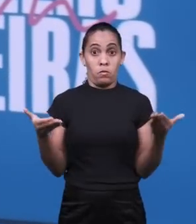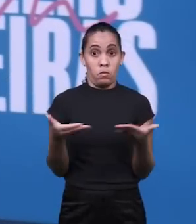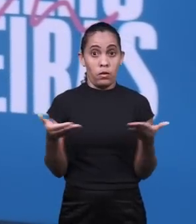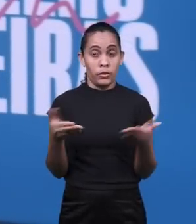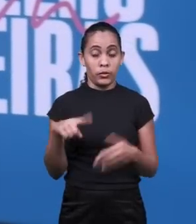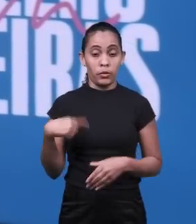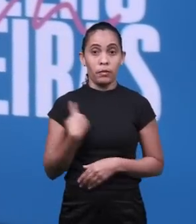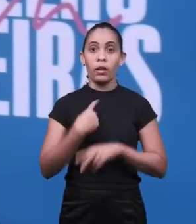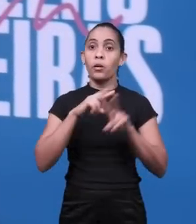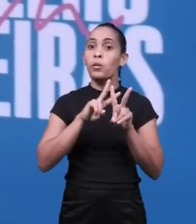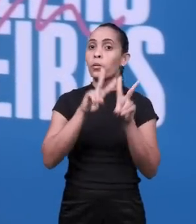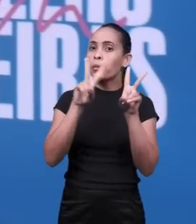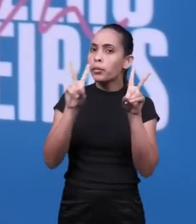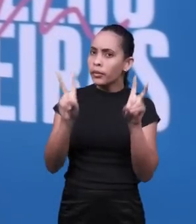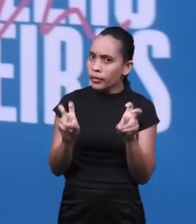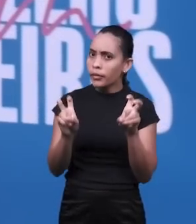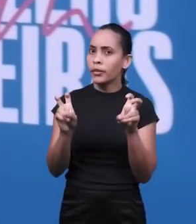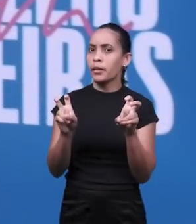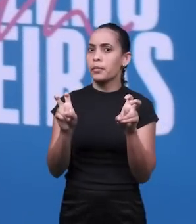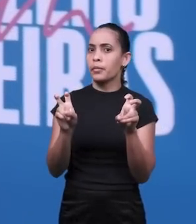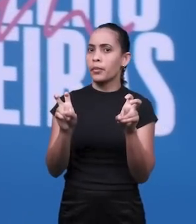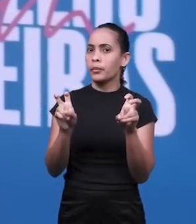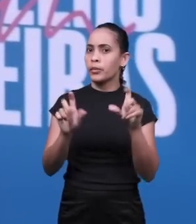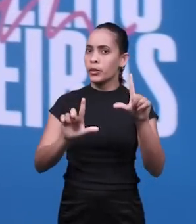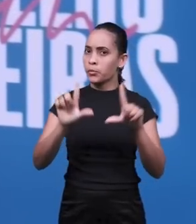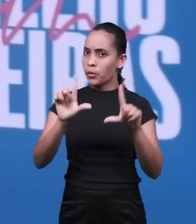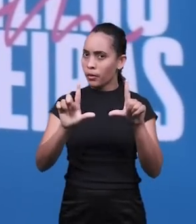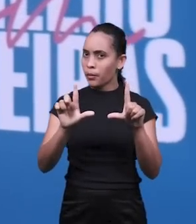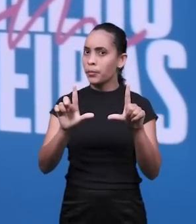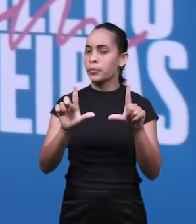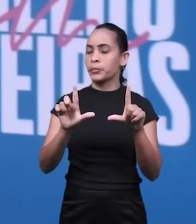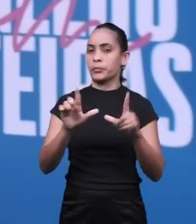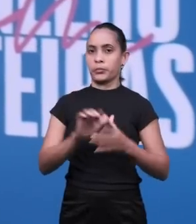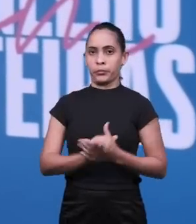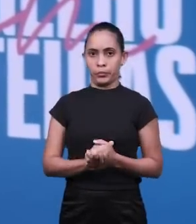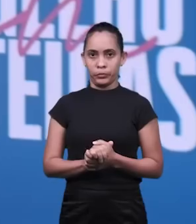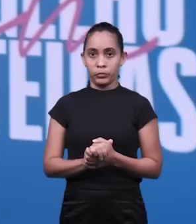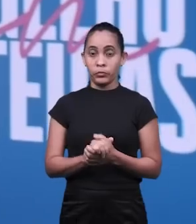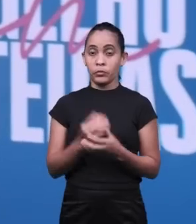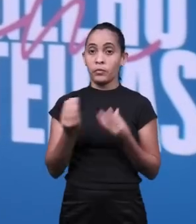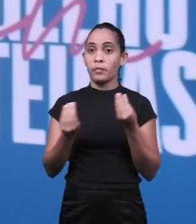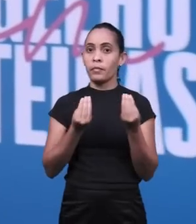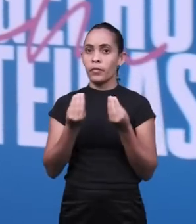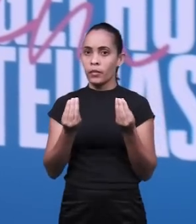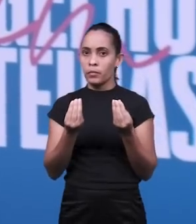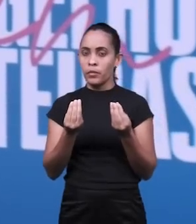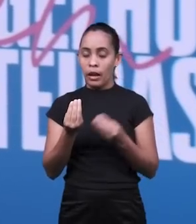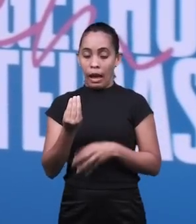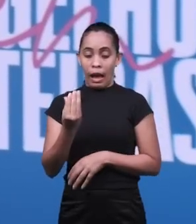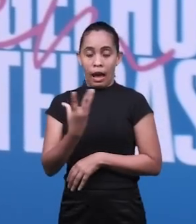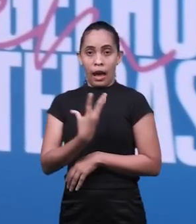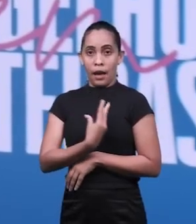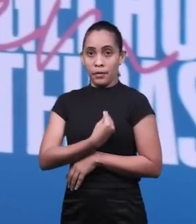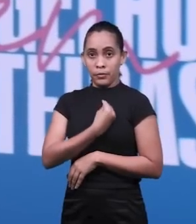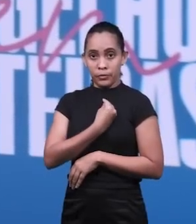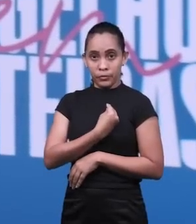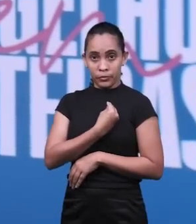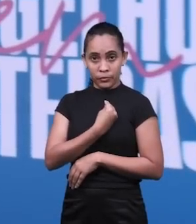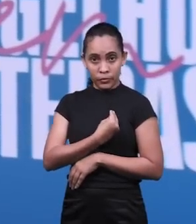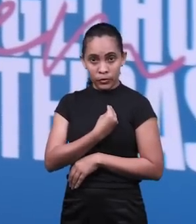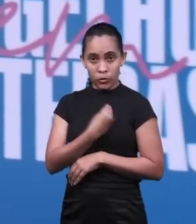de falar o tema desse programa, que é os desafios do jovem na vida